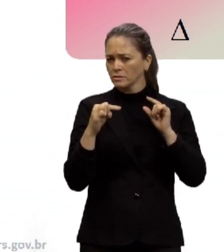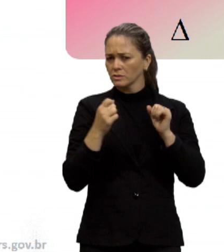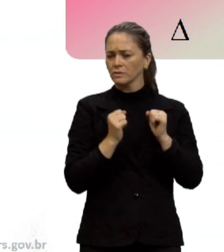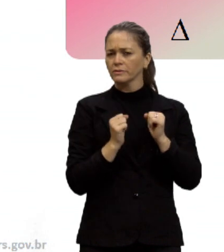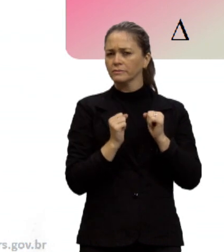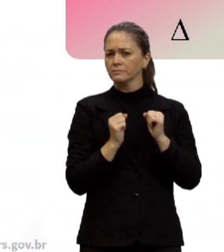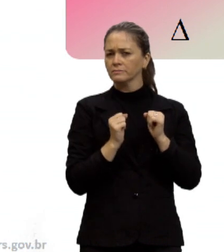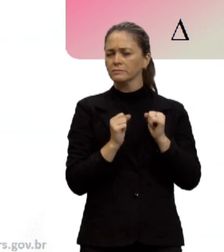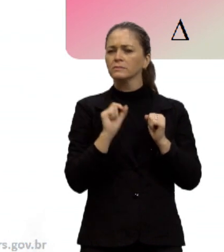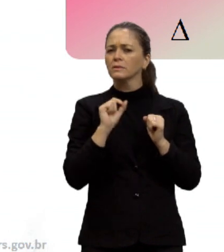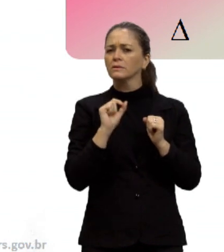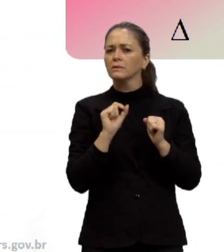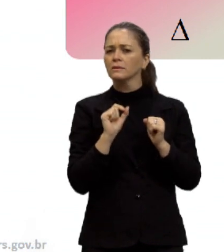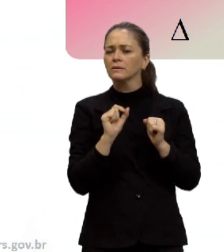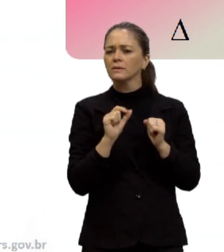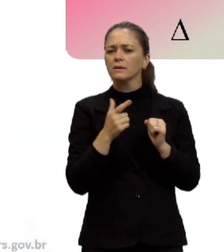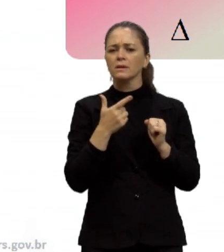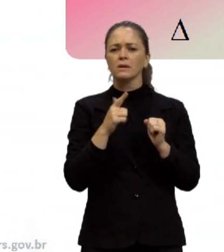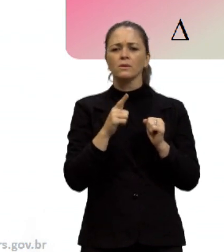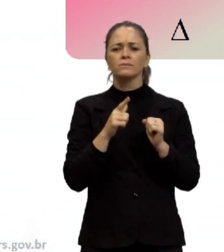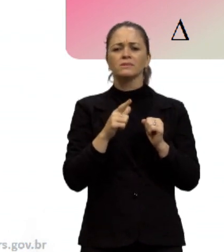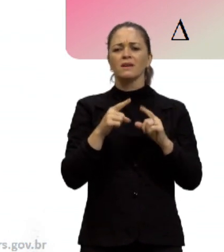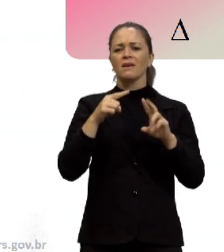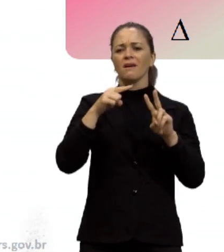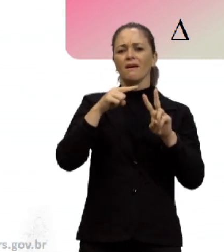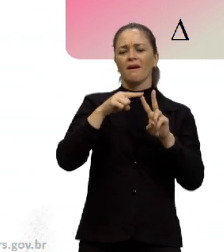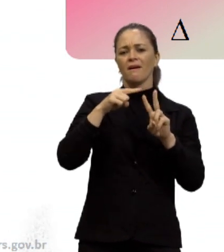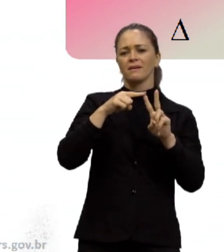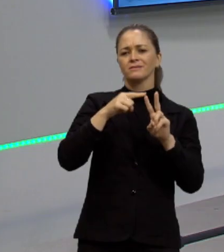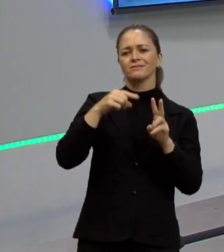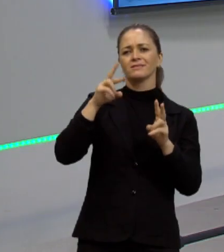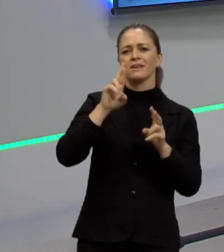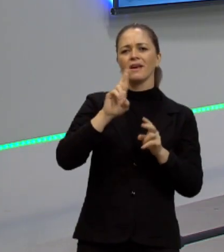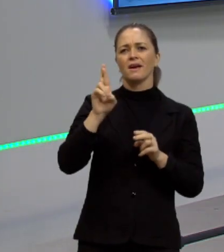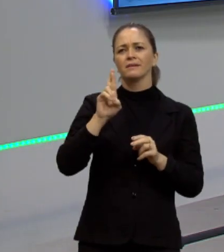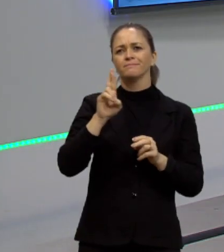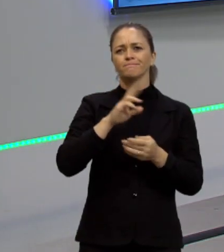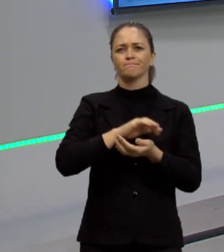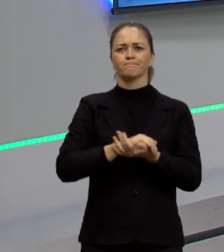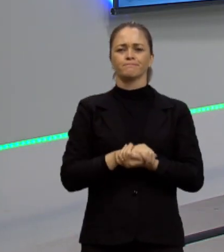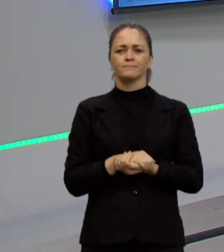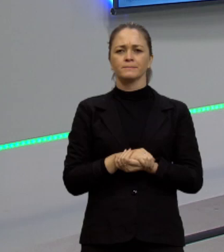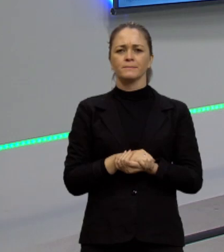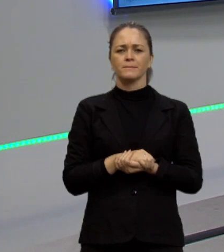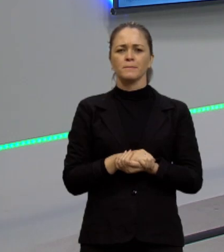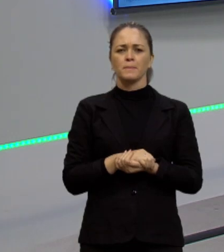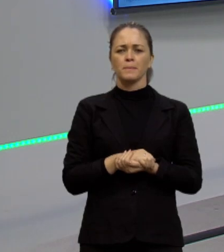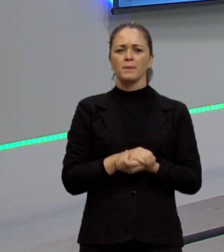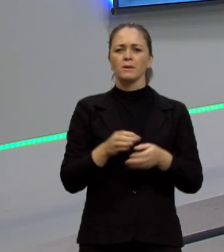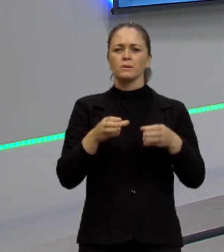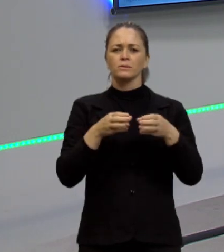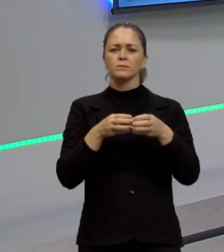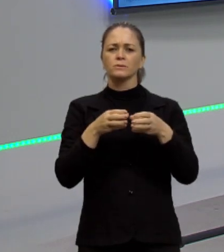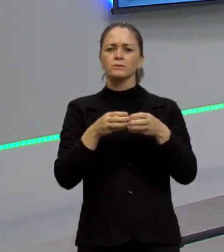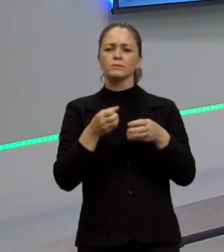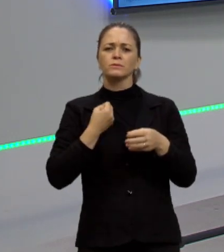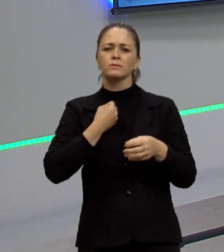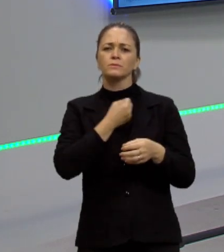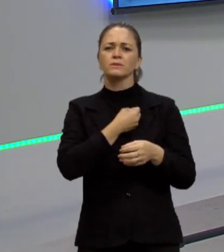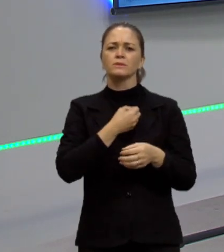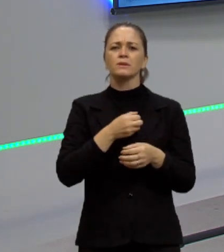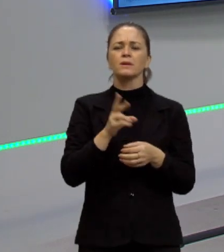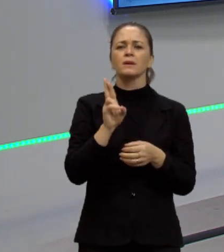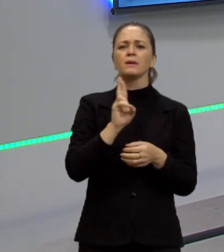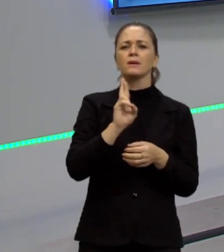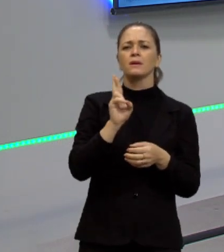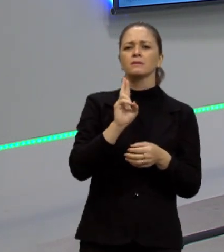que vai acontecer? Não teremos raízes reais, certo? Então, dentro do conjunto dos números reais,